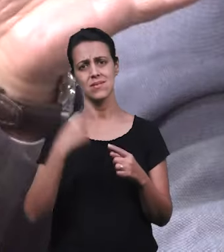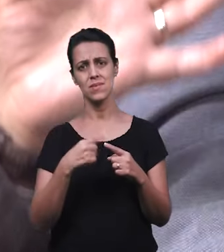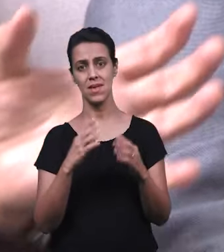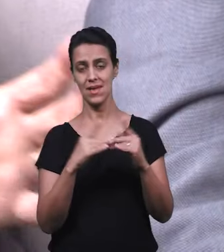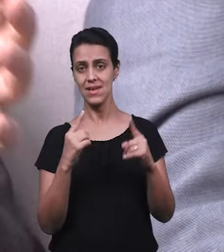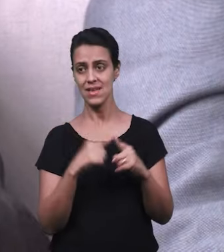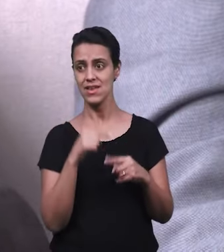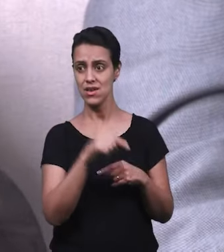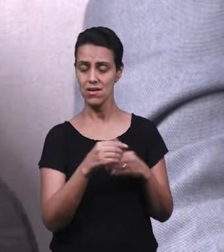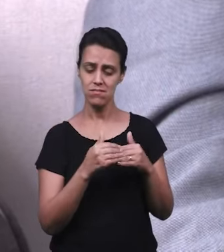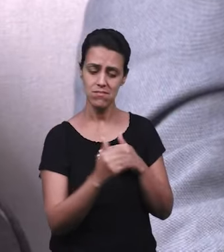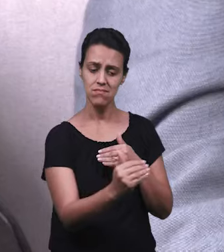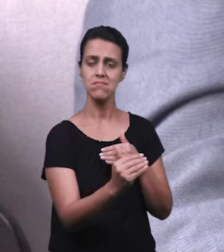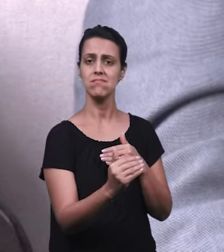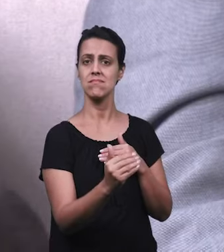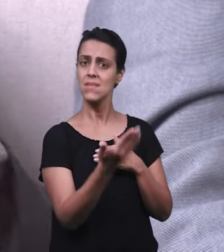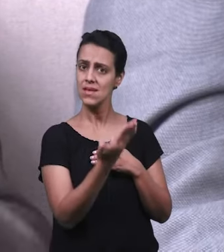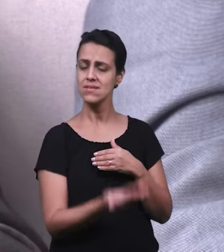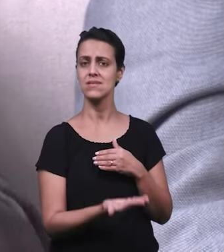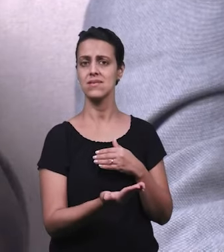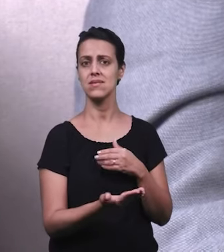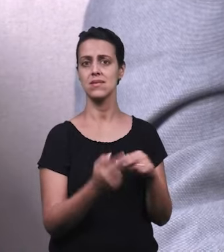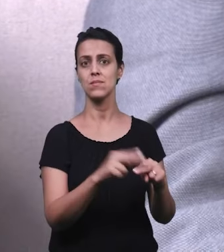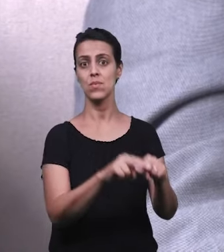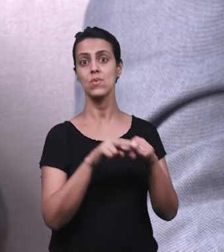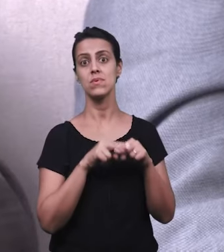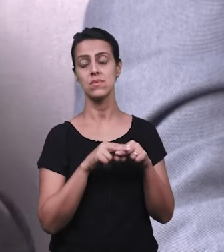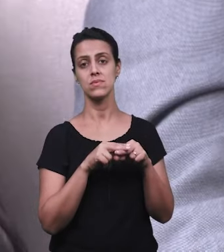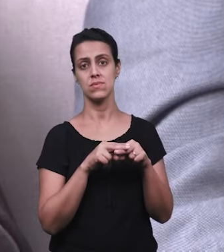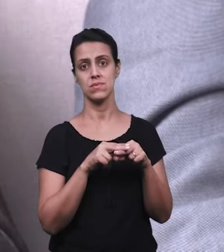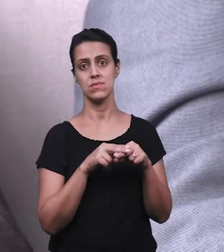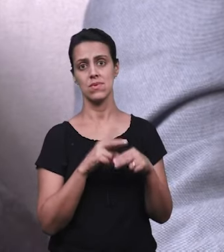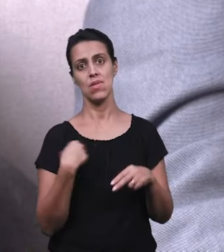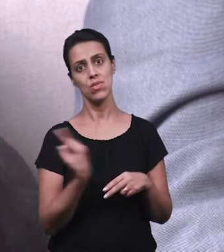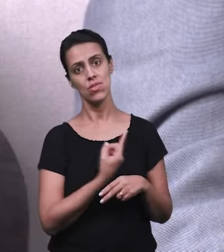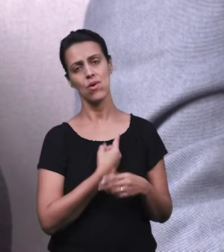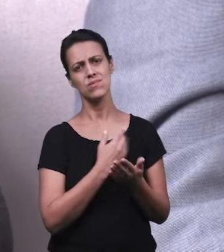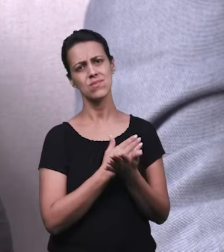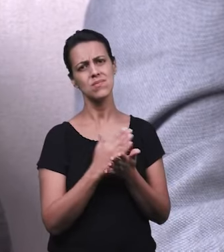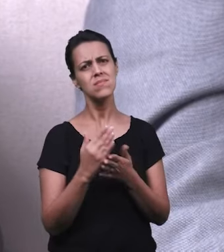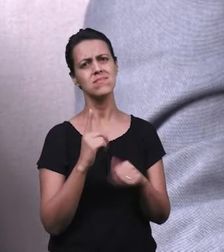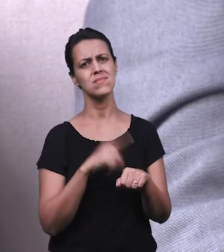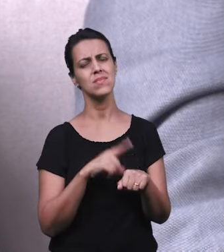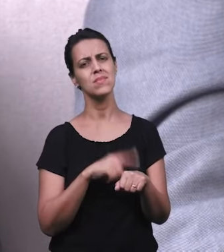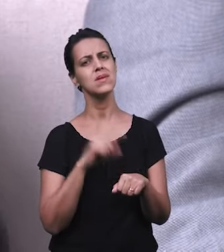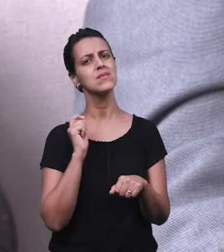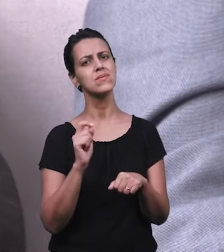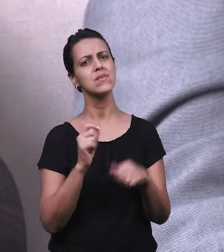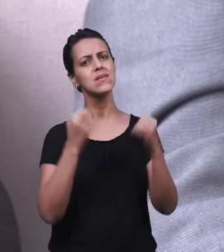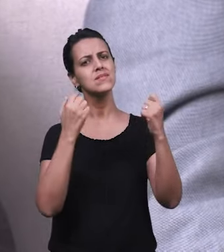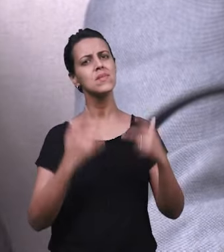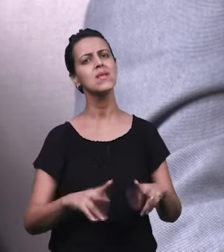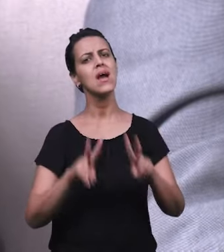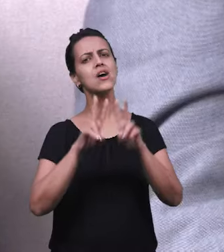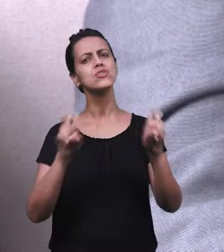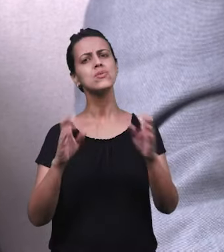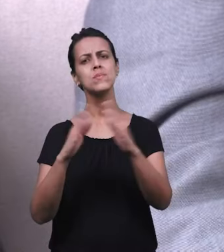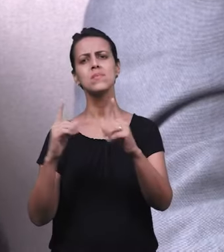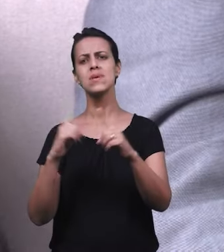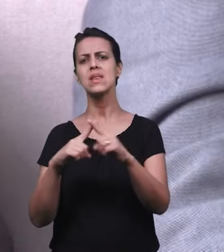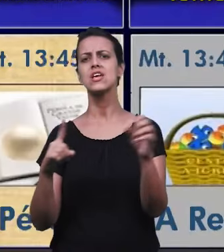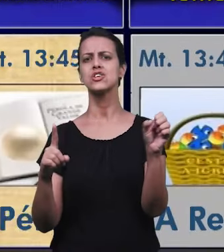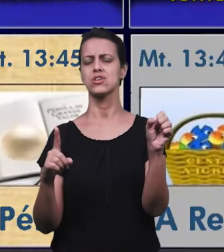ela começou exatamente assim. E é por isso que mais tarde, quando nós formos chegar num momento que vamos falar sobre a igreja de